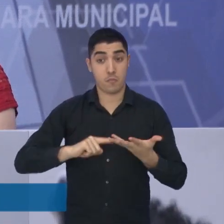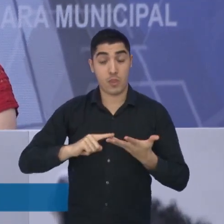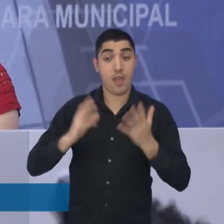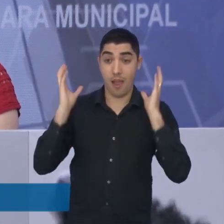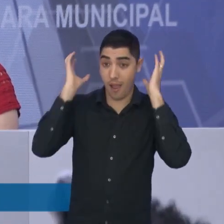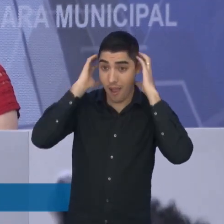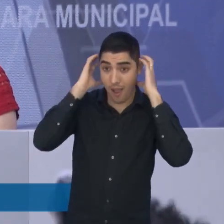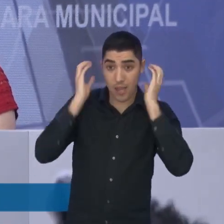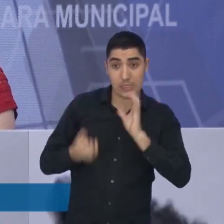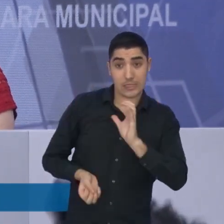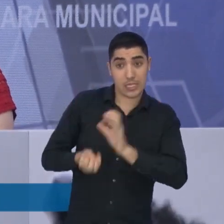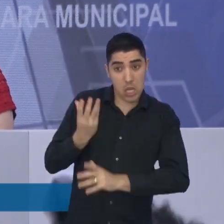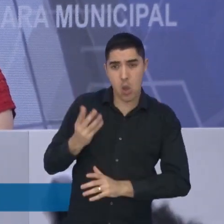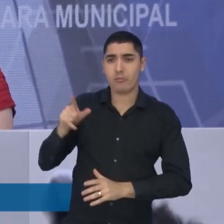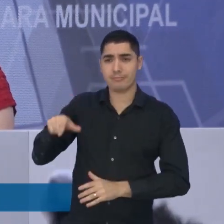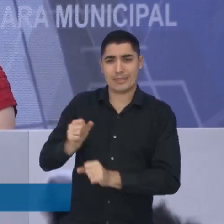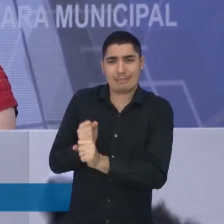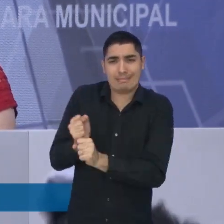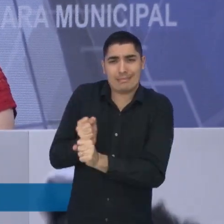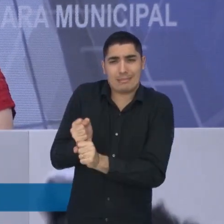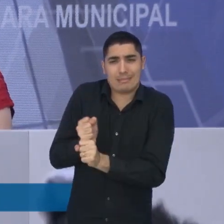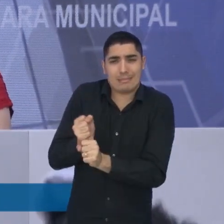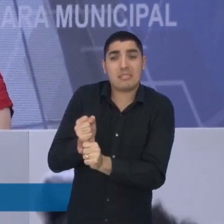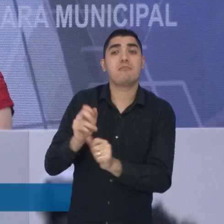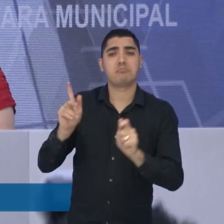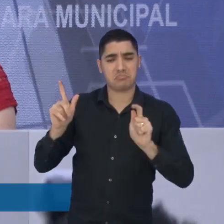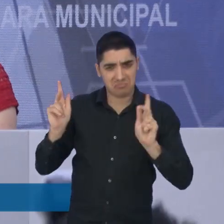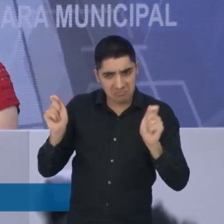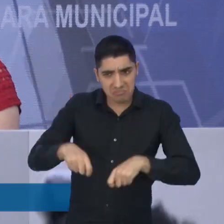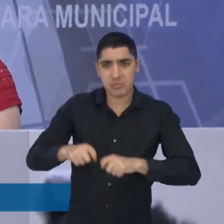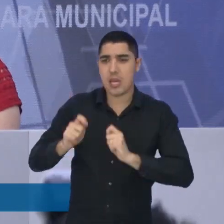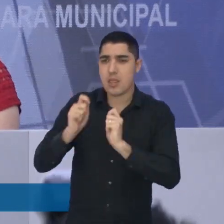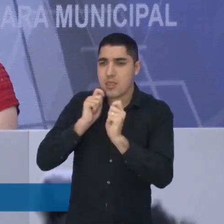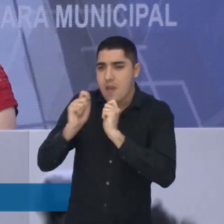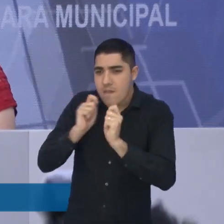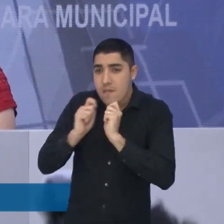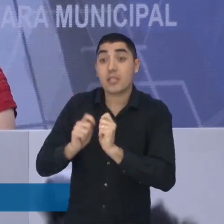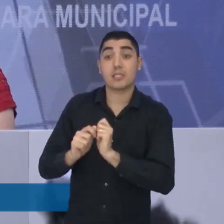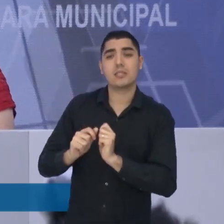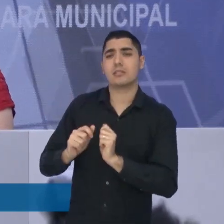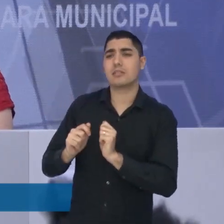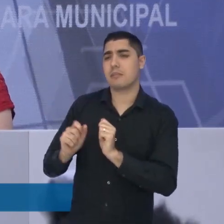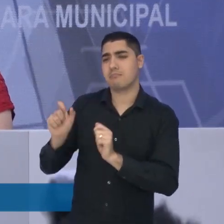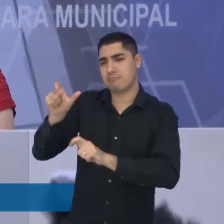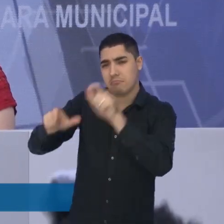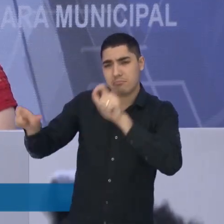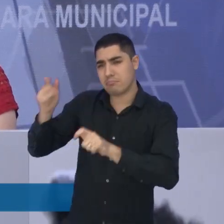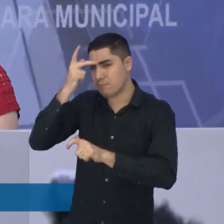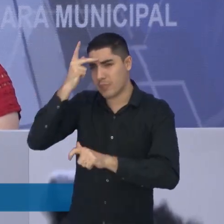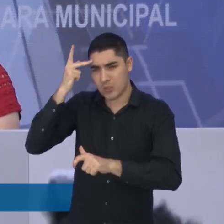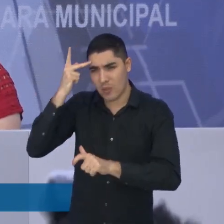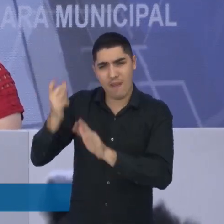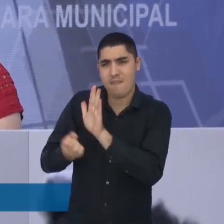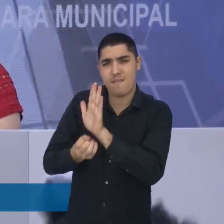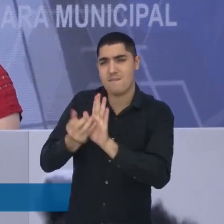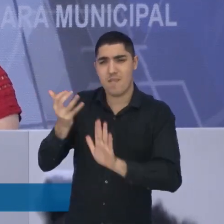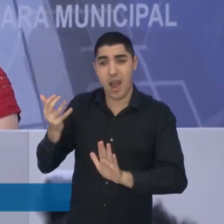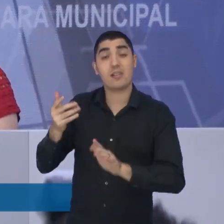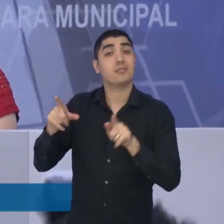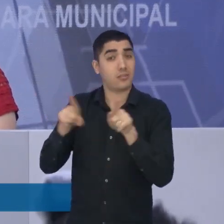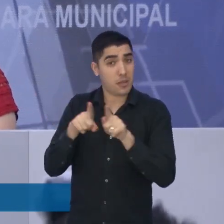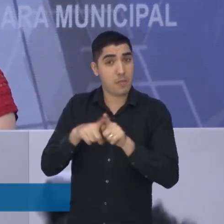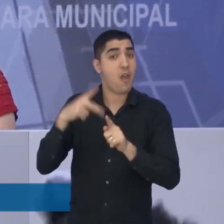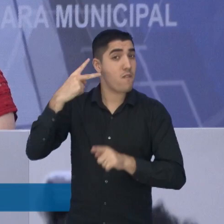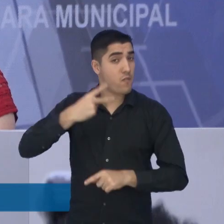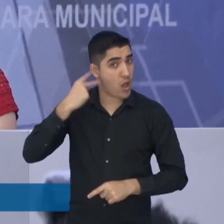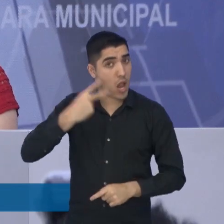que funcionou por anos, fazendo entrevistas com diversas personalidades, inclusive com vereadores